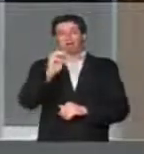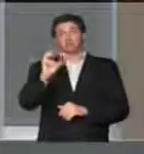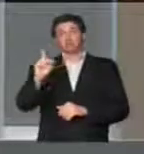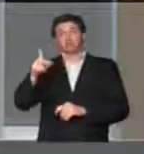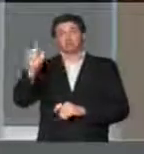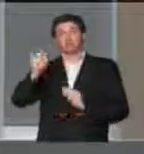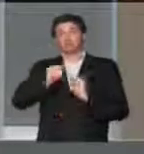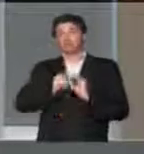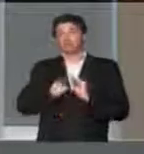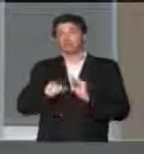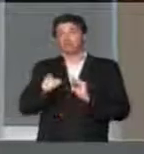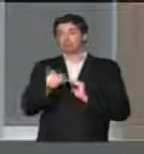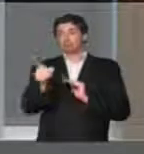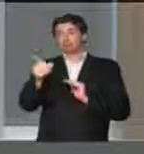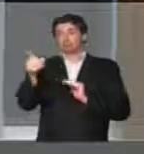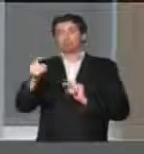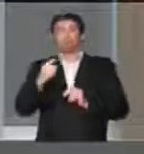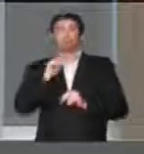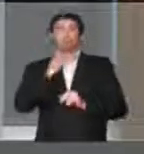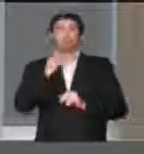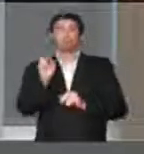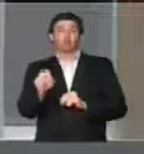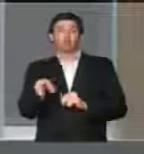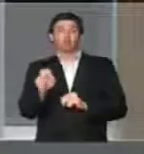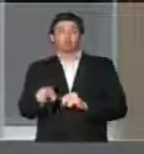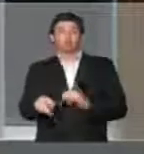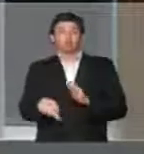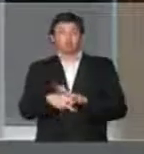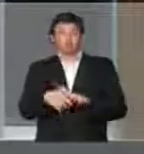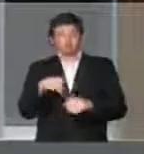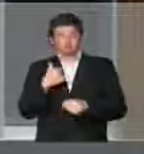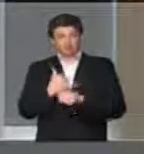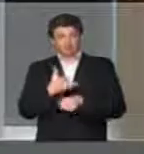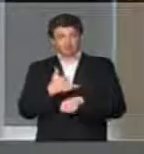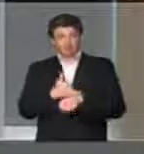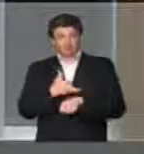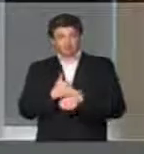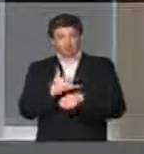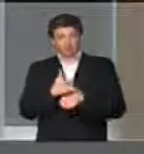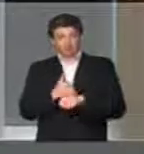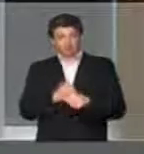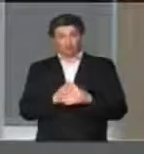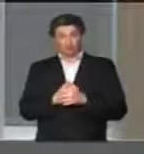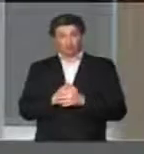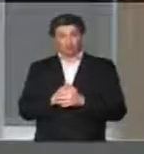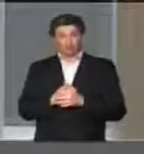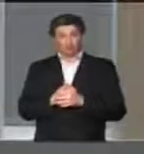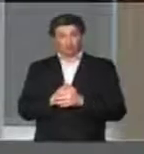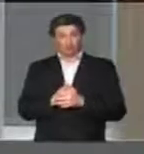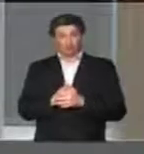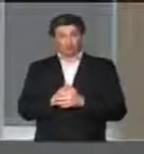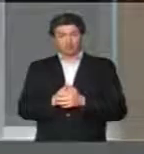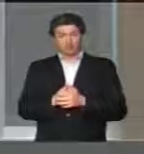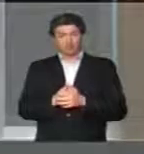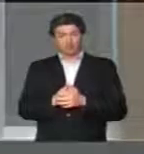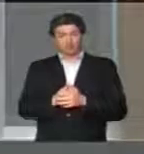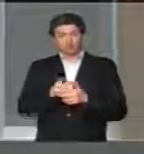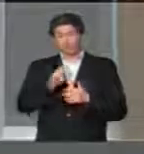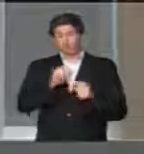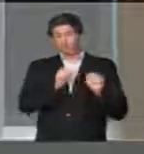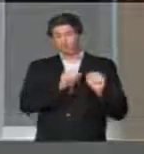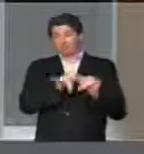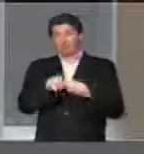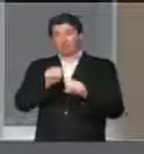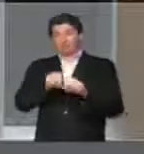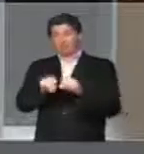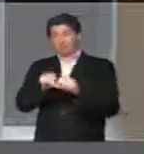quilômetros, rejeitos da produção de minérios, da exploração de minérios, que fosse